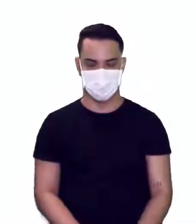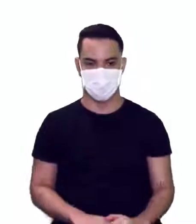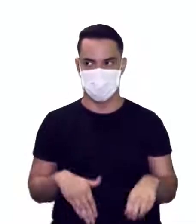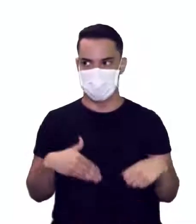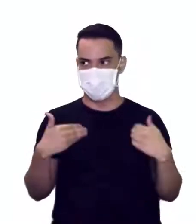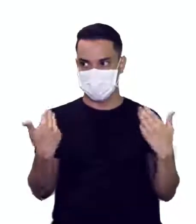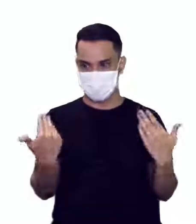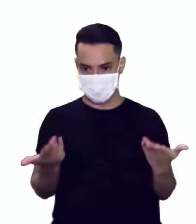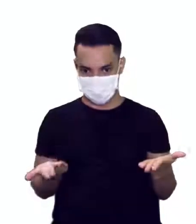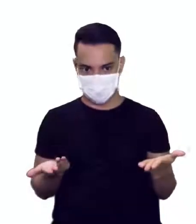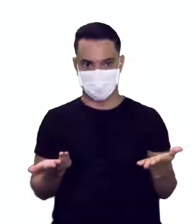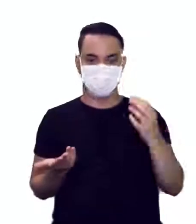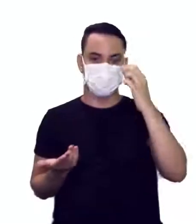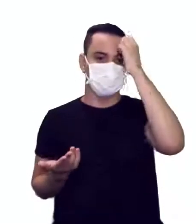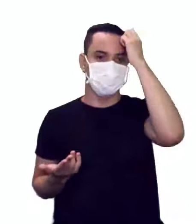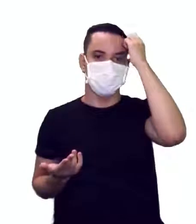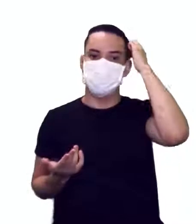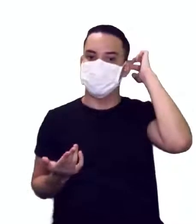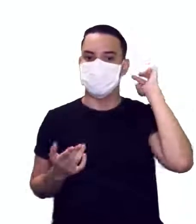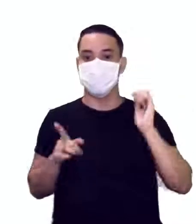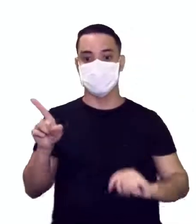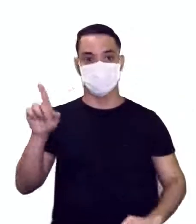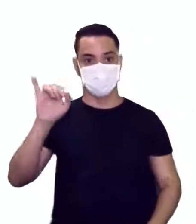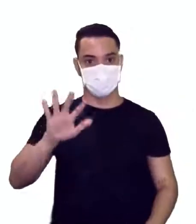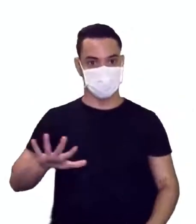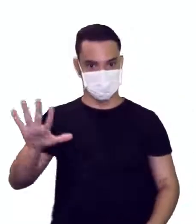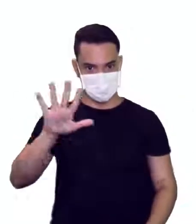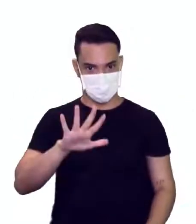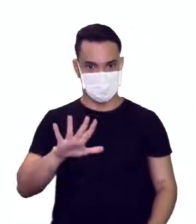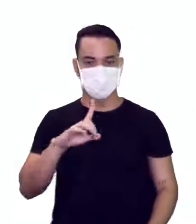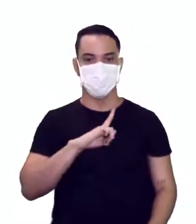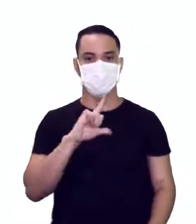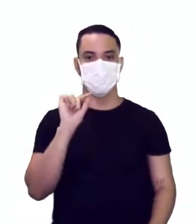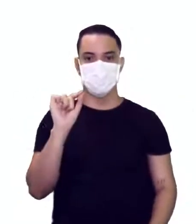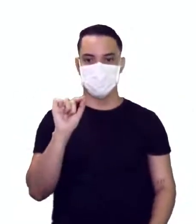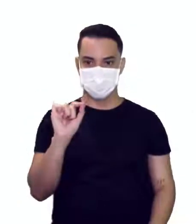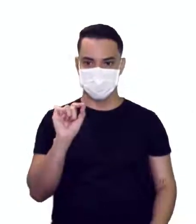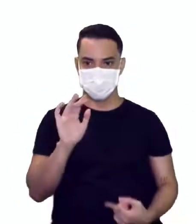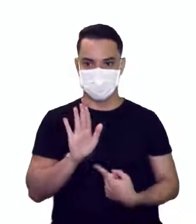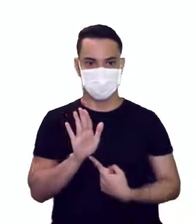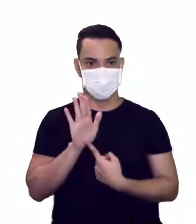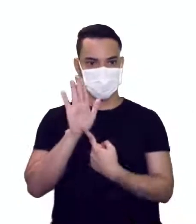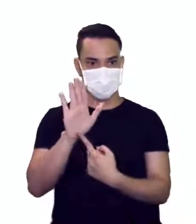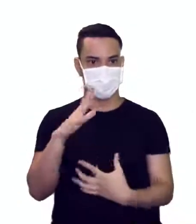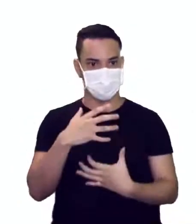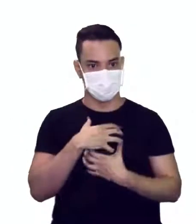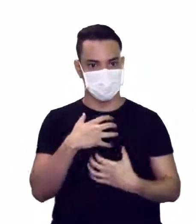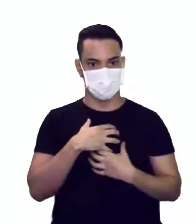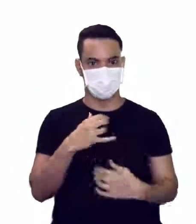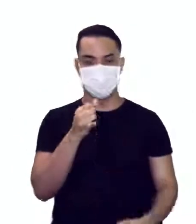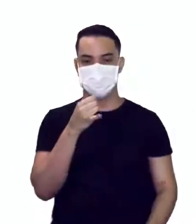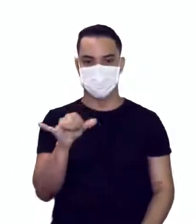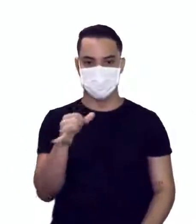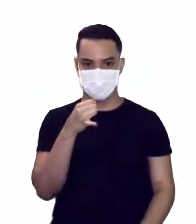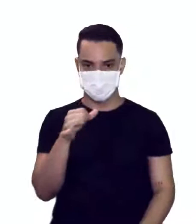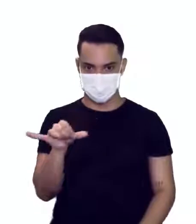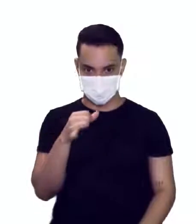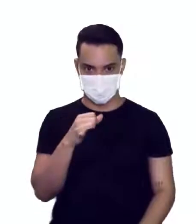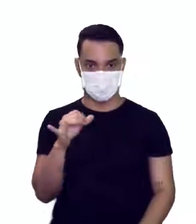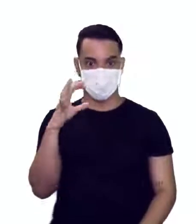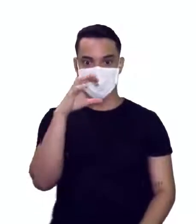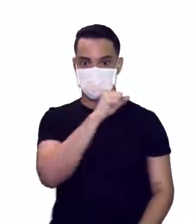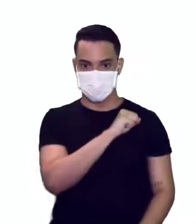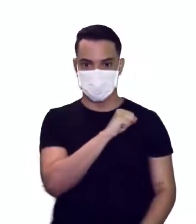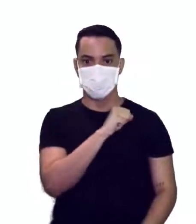vamos ver. No esquema da figura a seguir, mostramos uma forma de eletrizar duas esferas